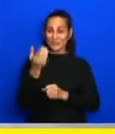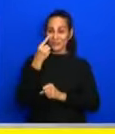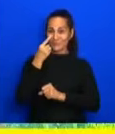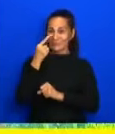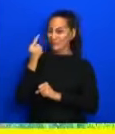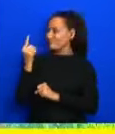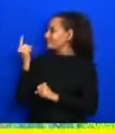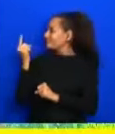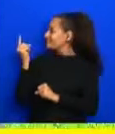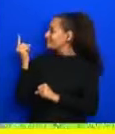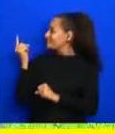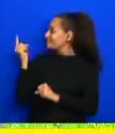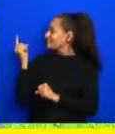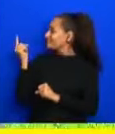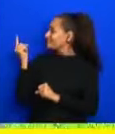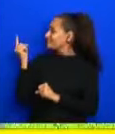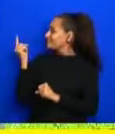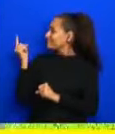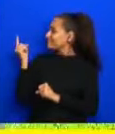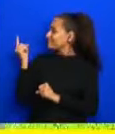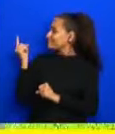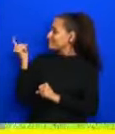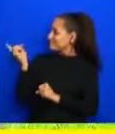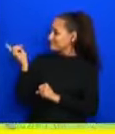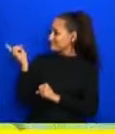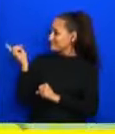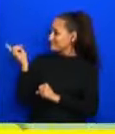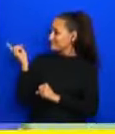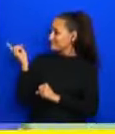bolas posicionadas, valendo.